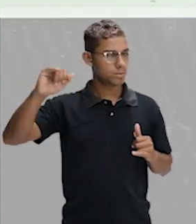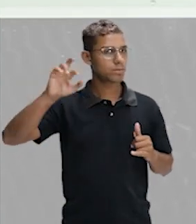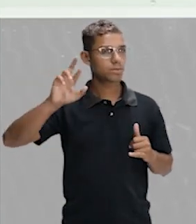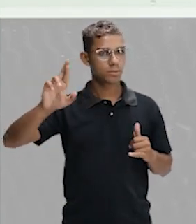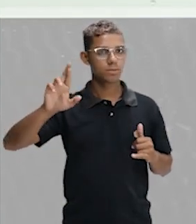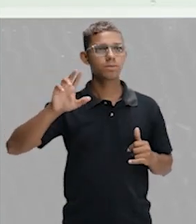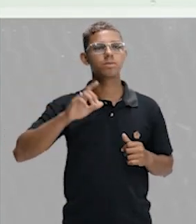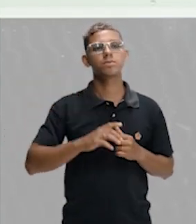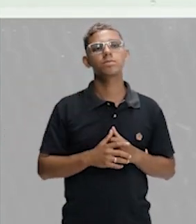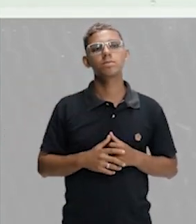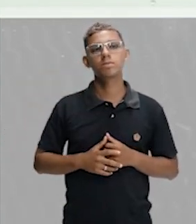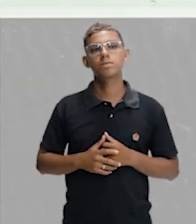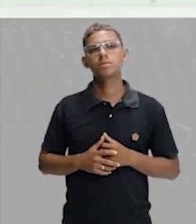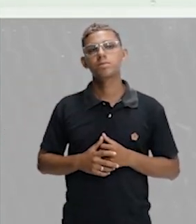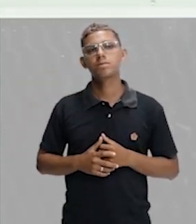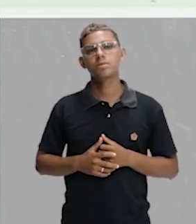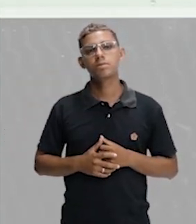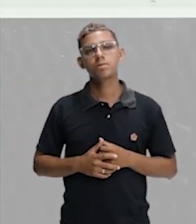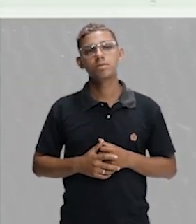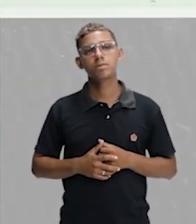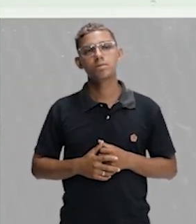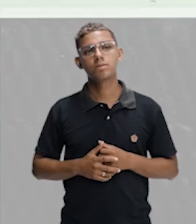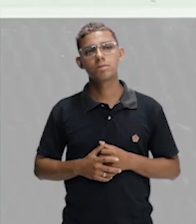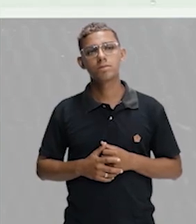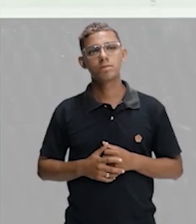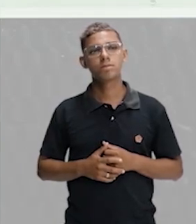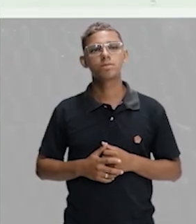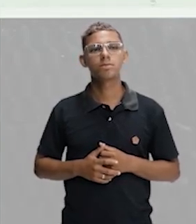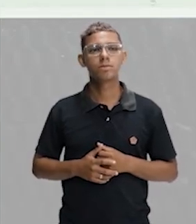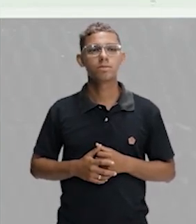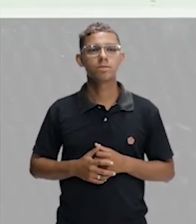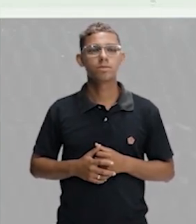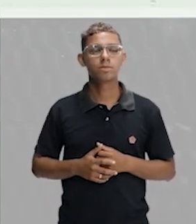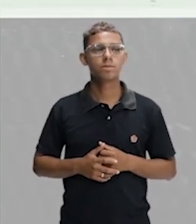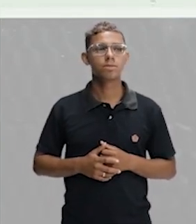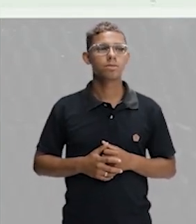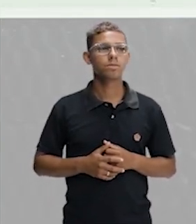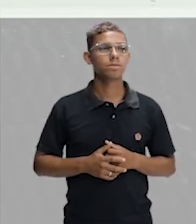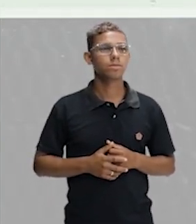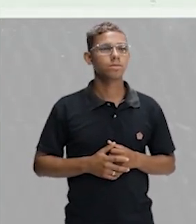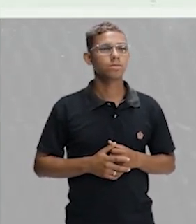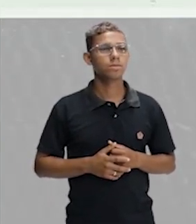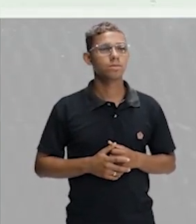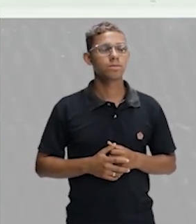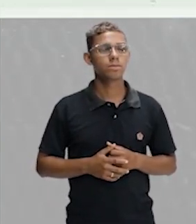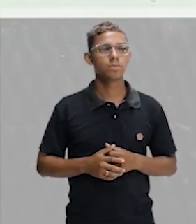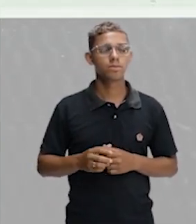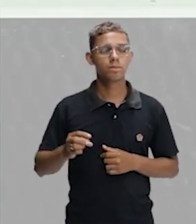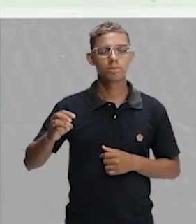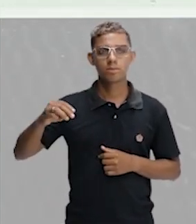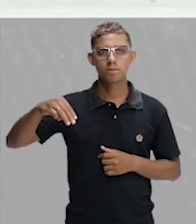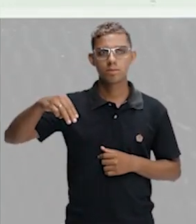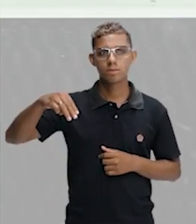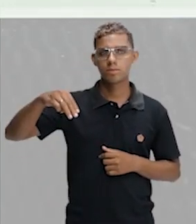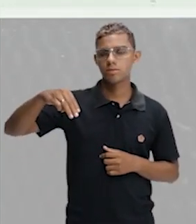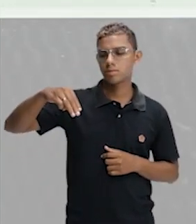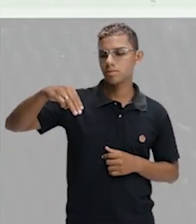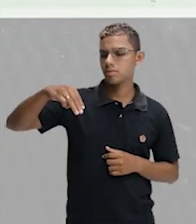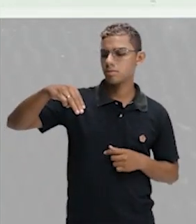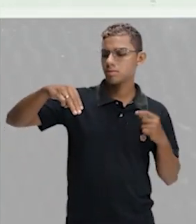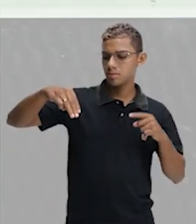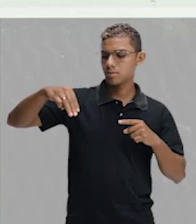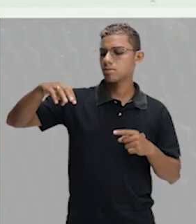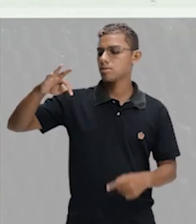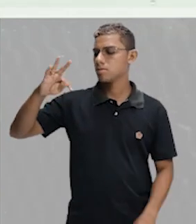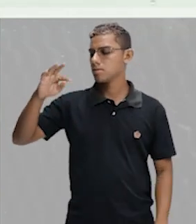posso encontrar esse M aqui o m é tangente desse ângulo tá é a tangente coeficiente angular é